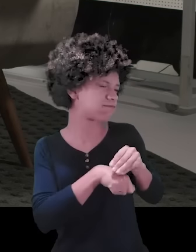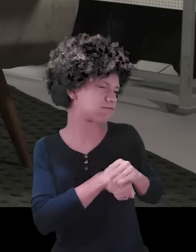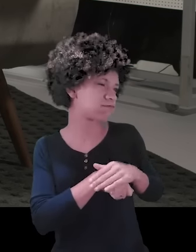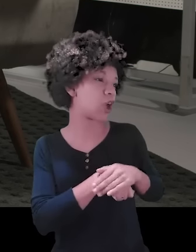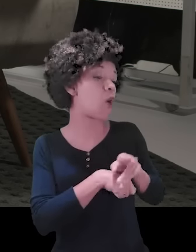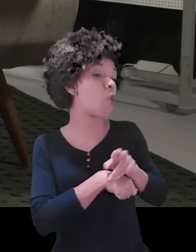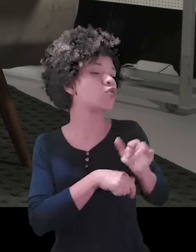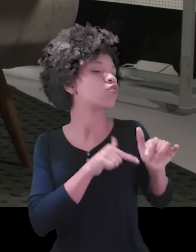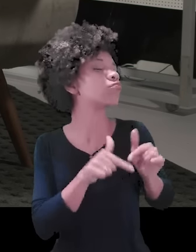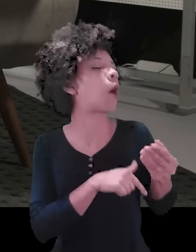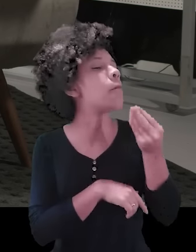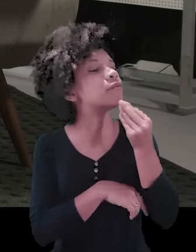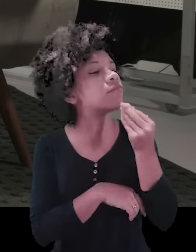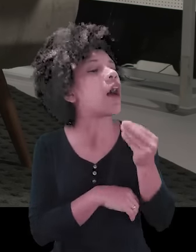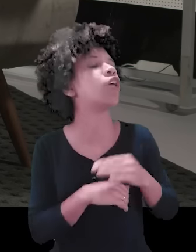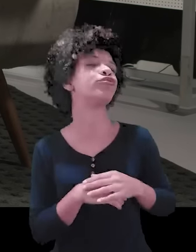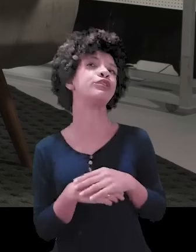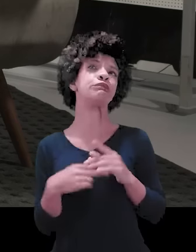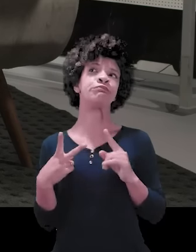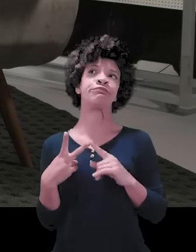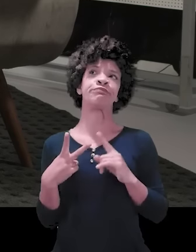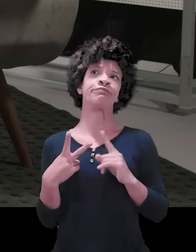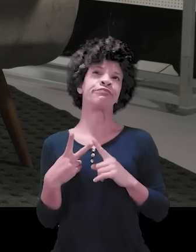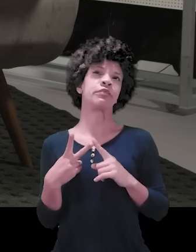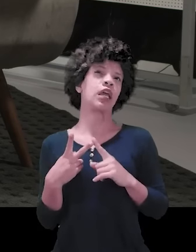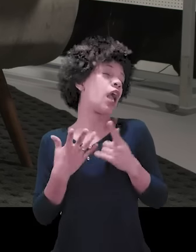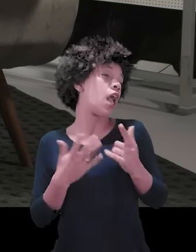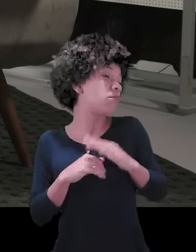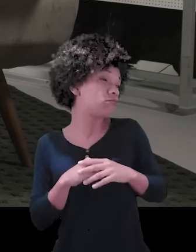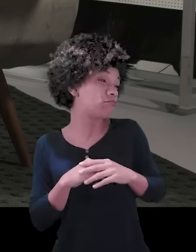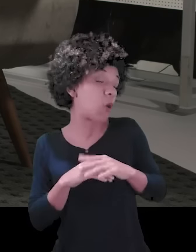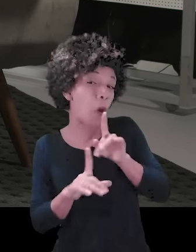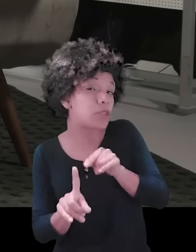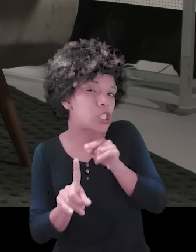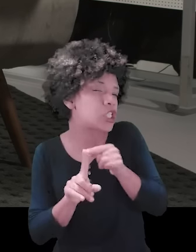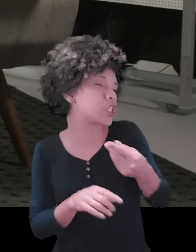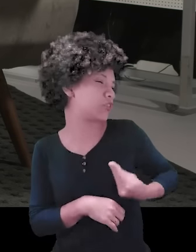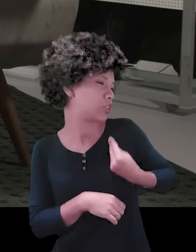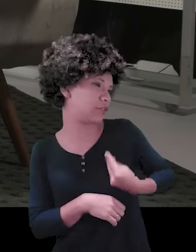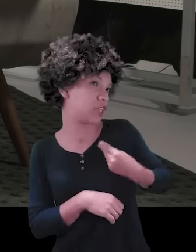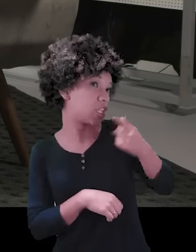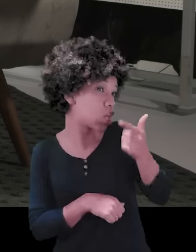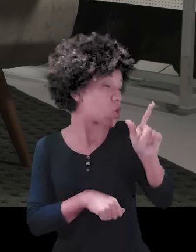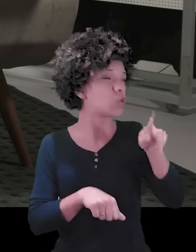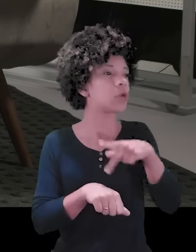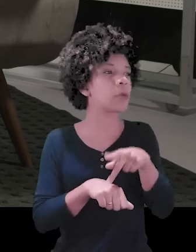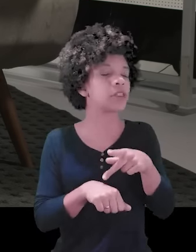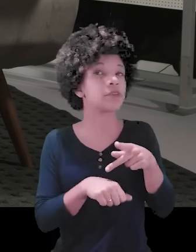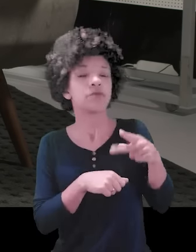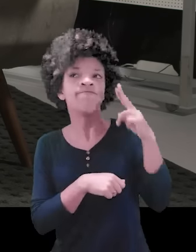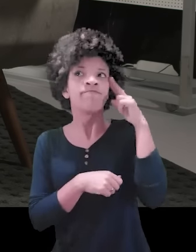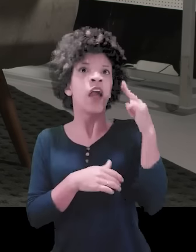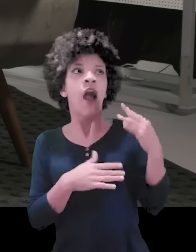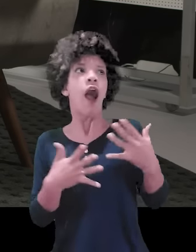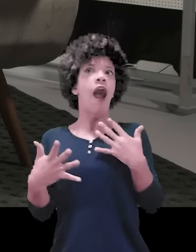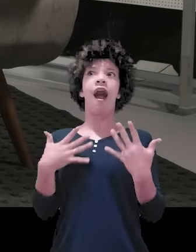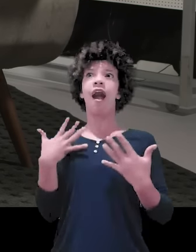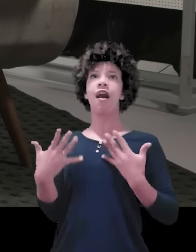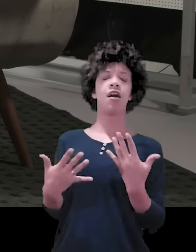anúncio de emprego uma Enfim uma oportunidade que vai mexer com o sonho daquela pessoa